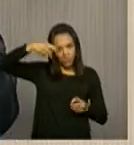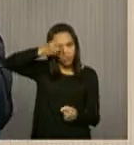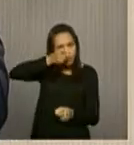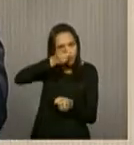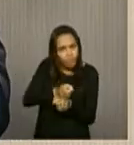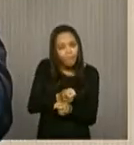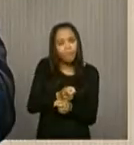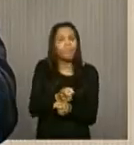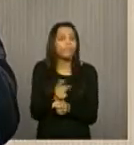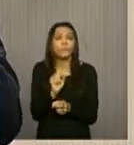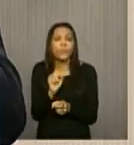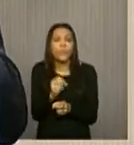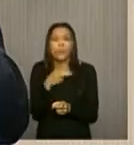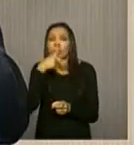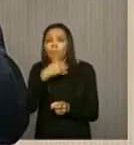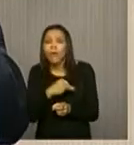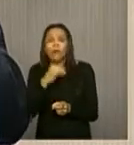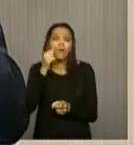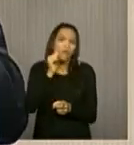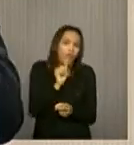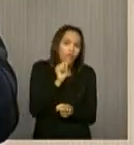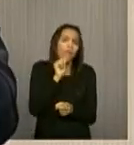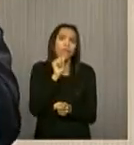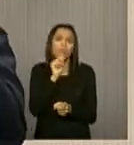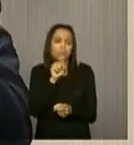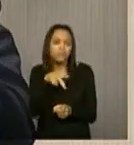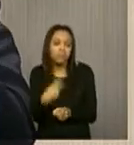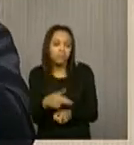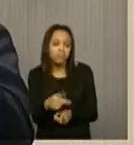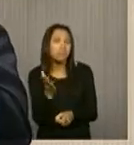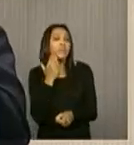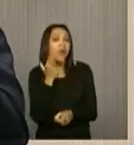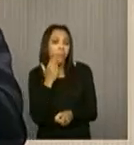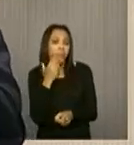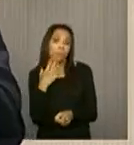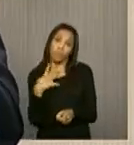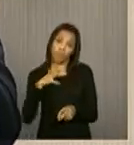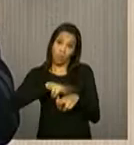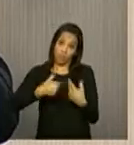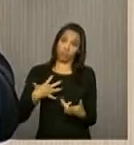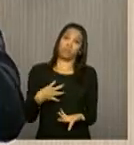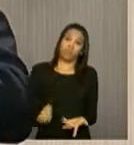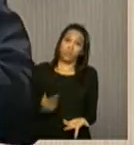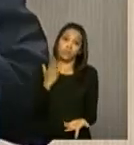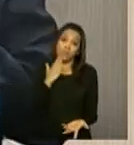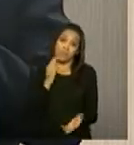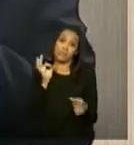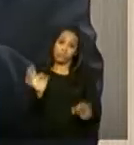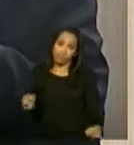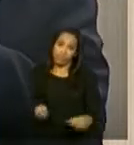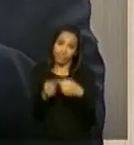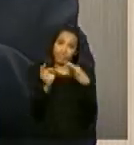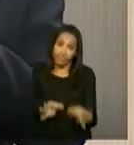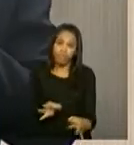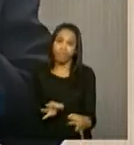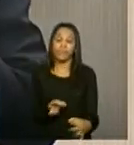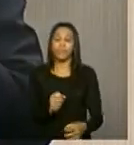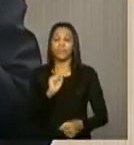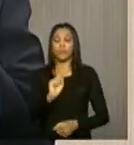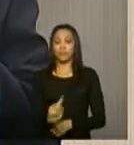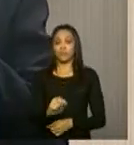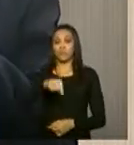da paternidade de de jogo lá em relação aos seus filhos a após